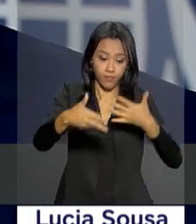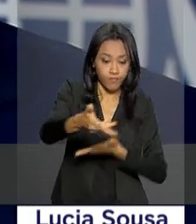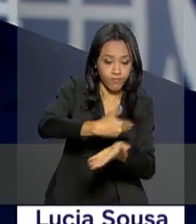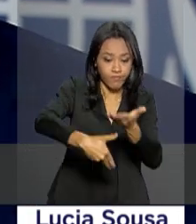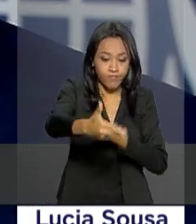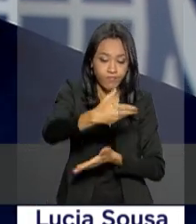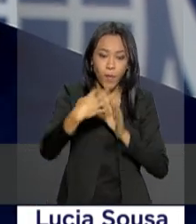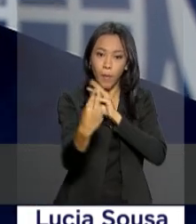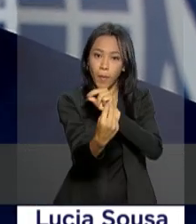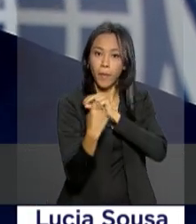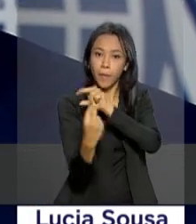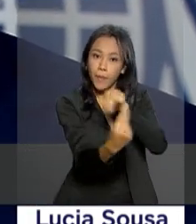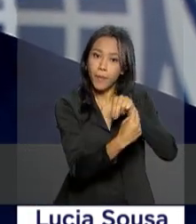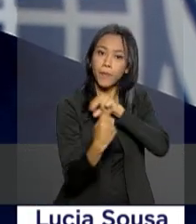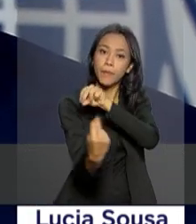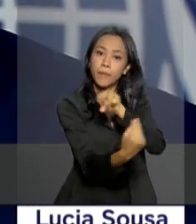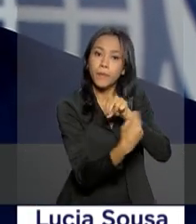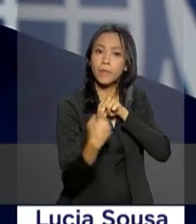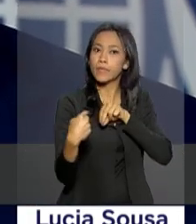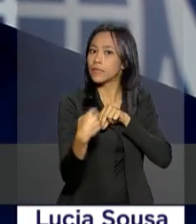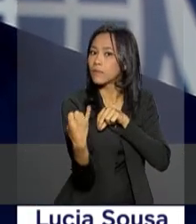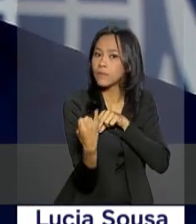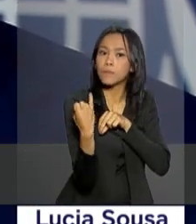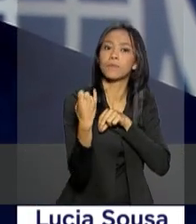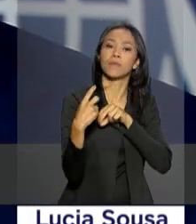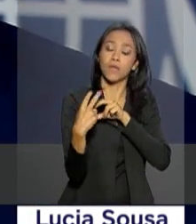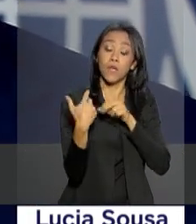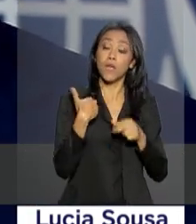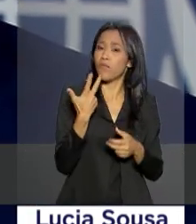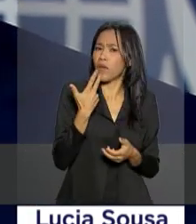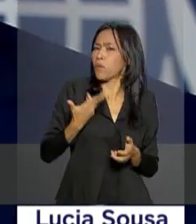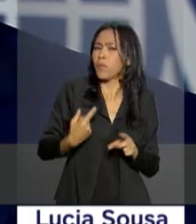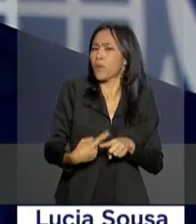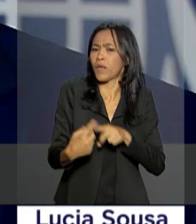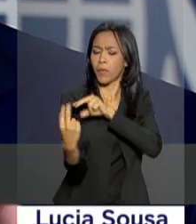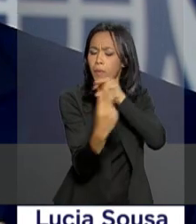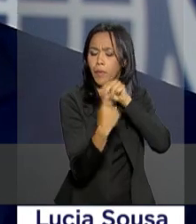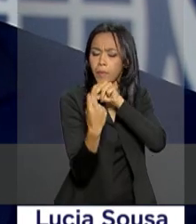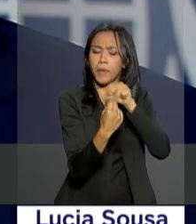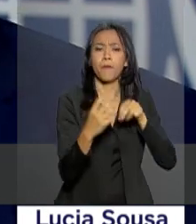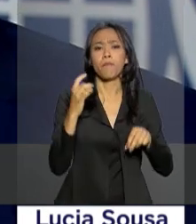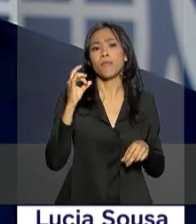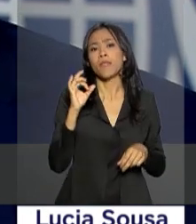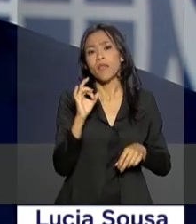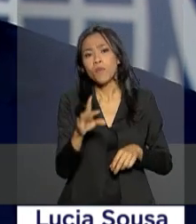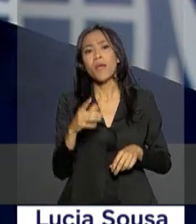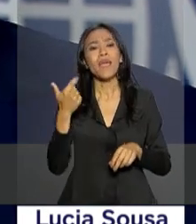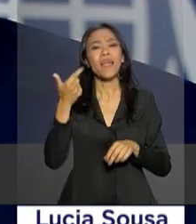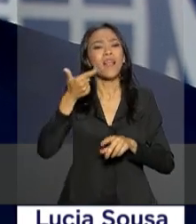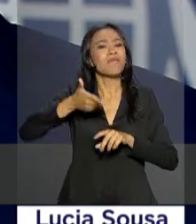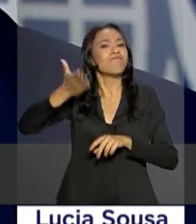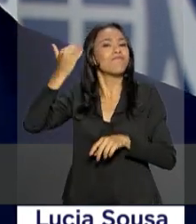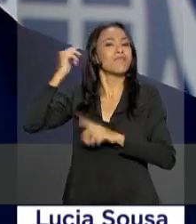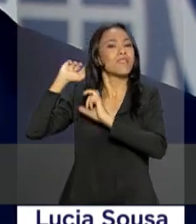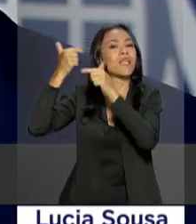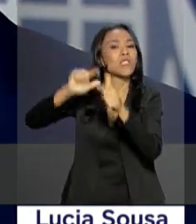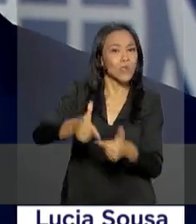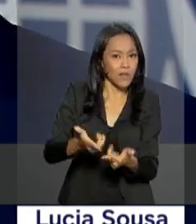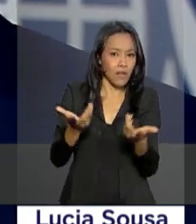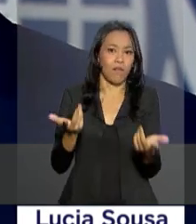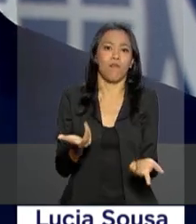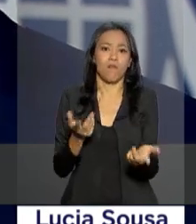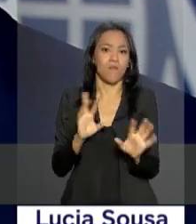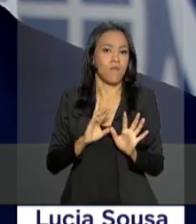interessante digo pela via diplomática eu digo na verdade mais do que a diplomacia tradicional eu digo na verdade numa